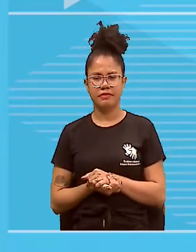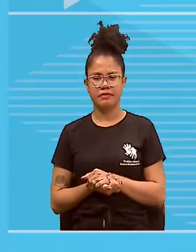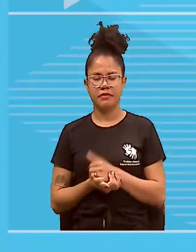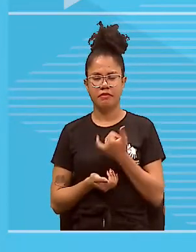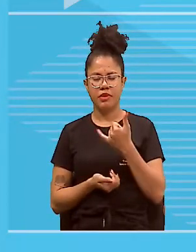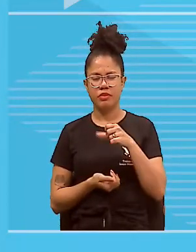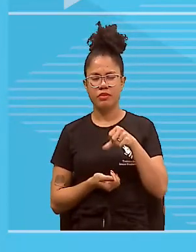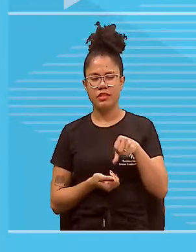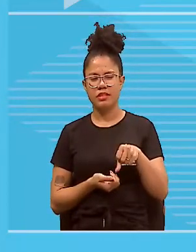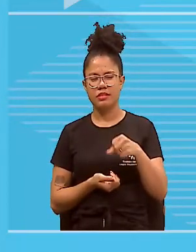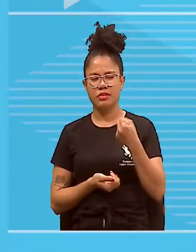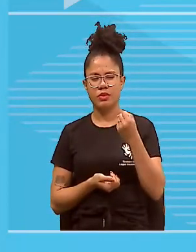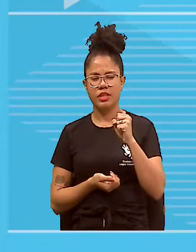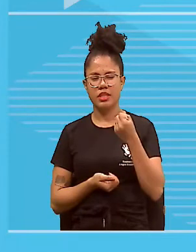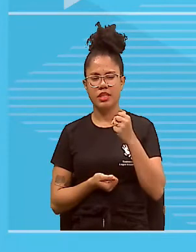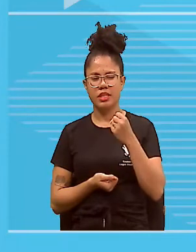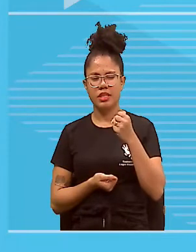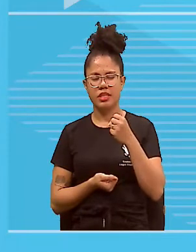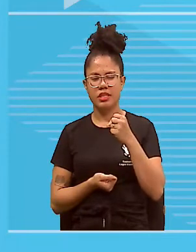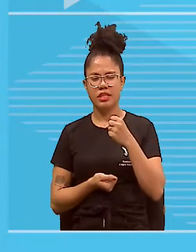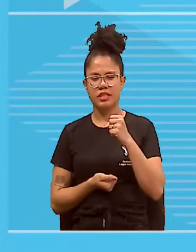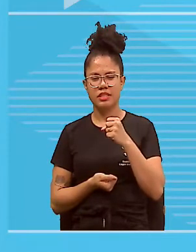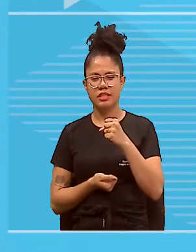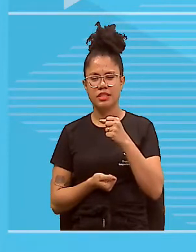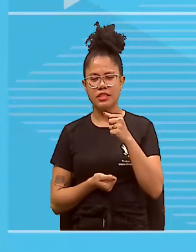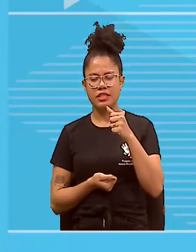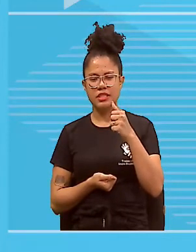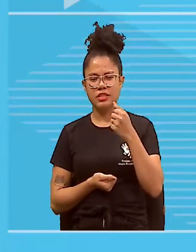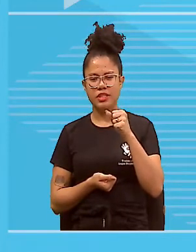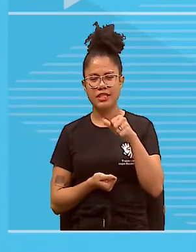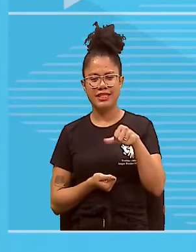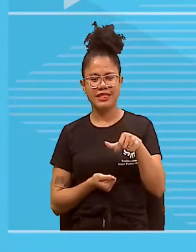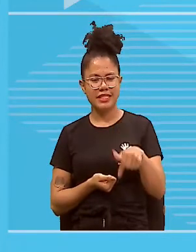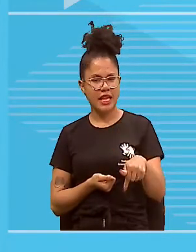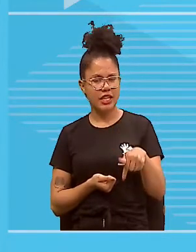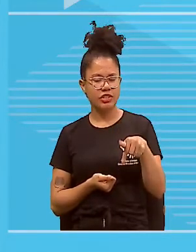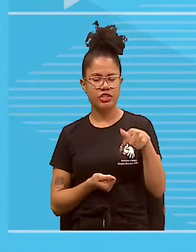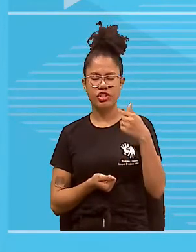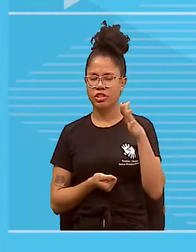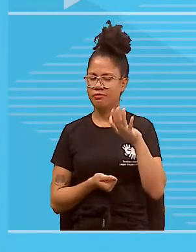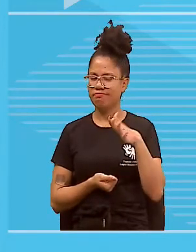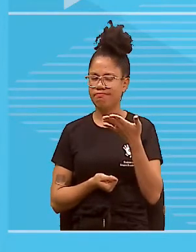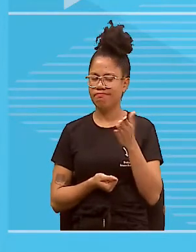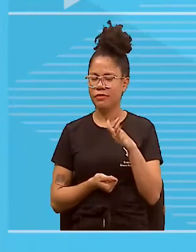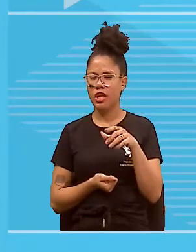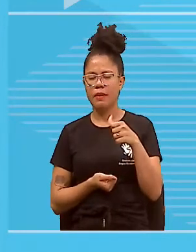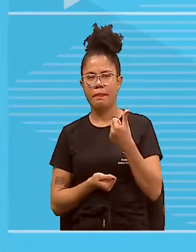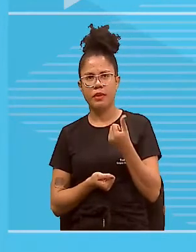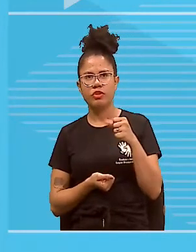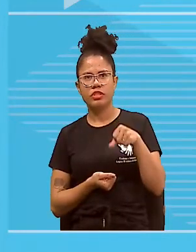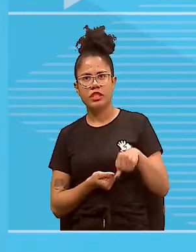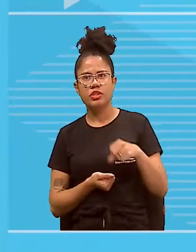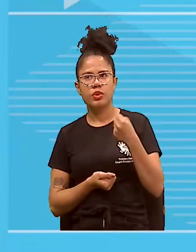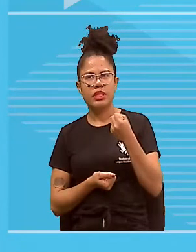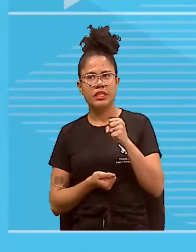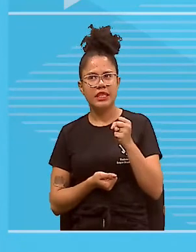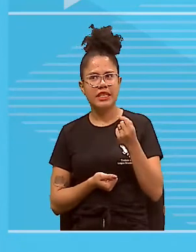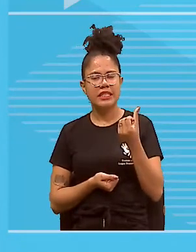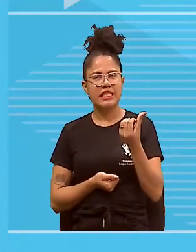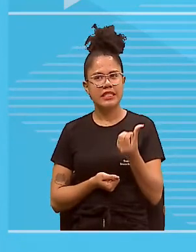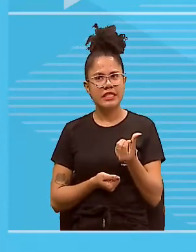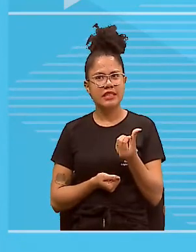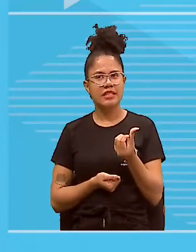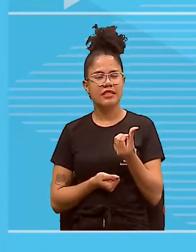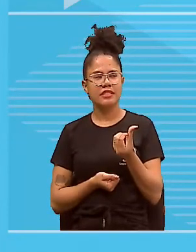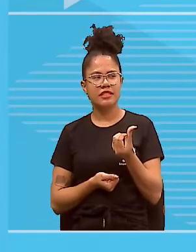198 aí sete eu acho 86 ou foi 87 virgem